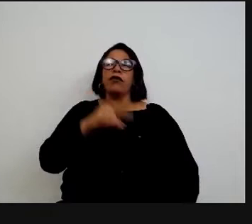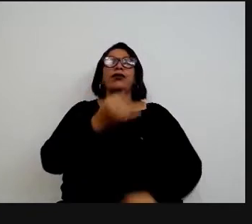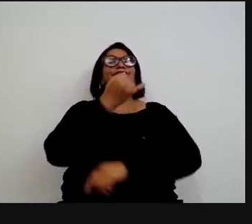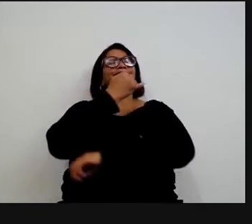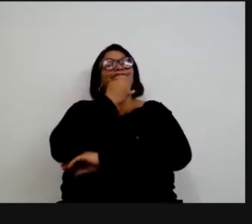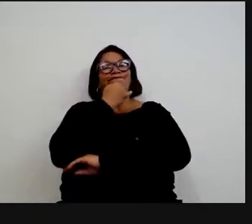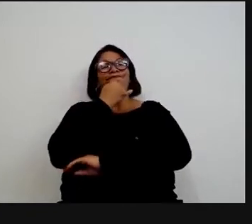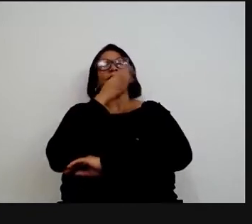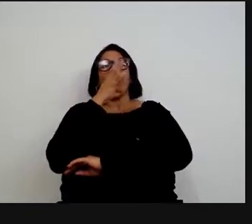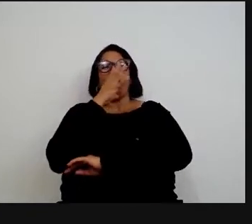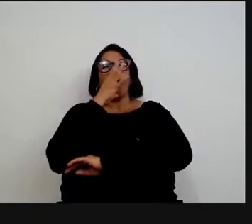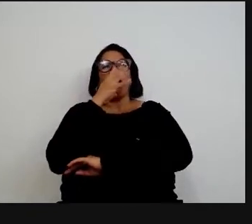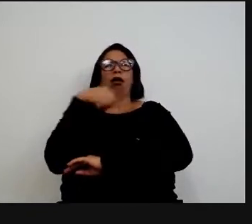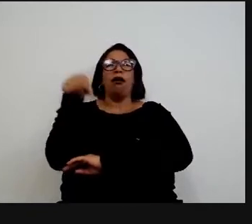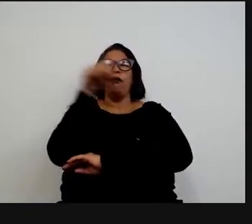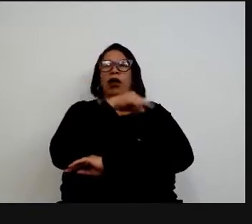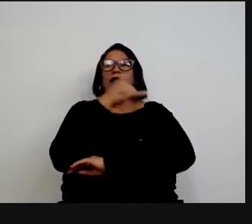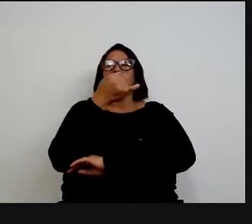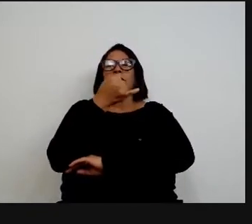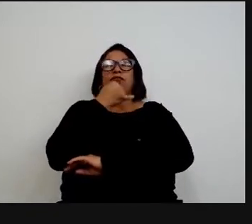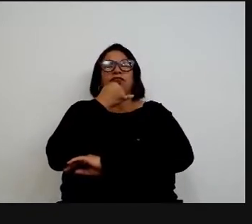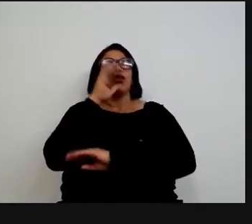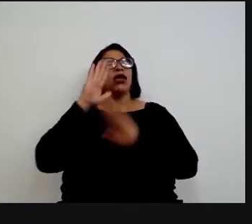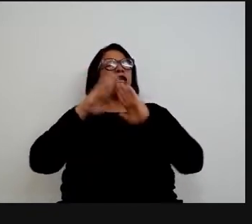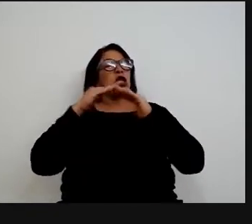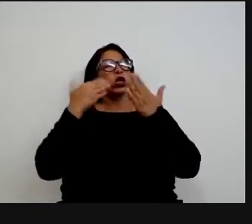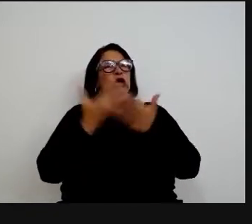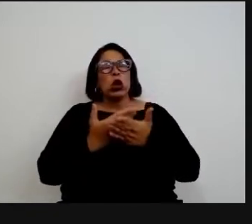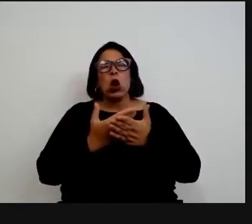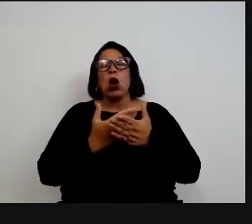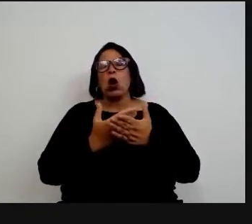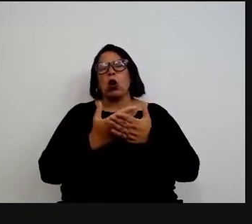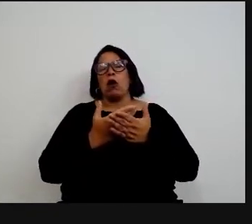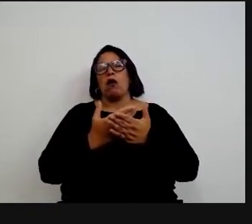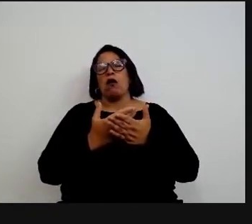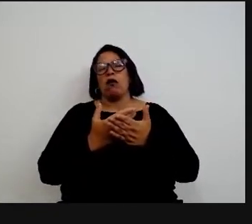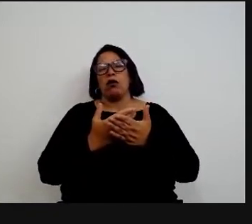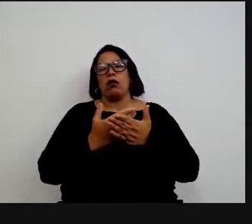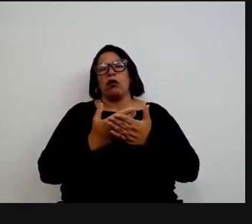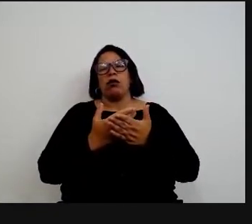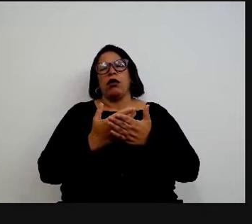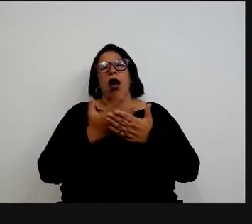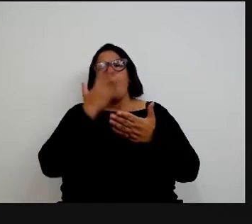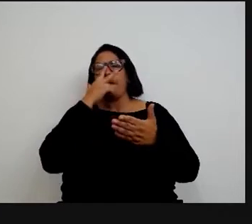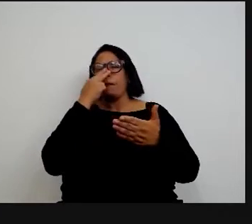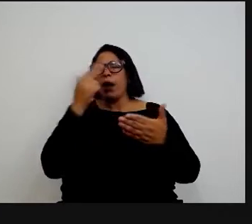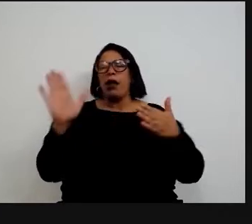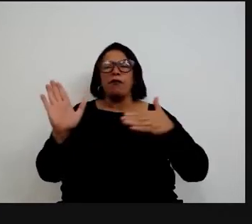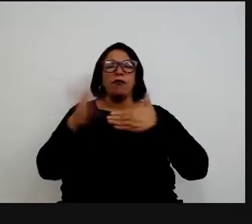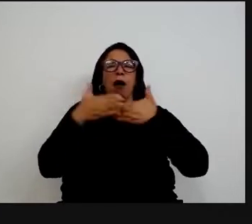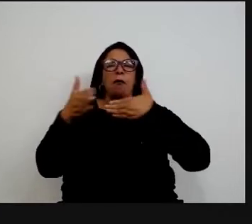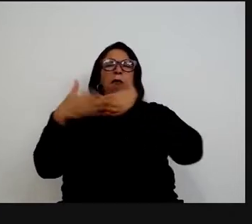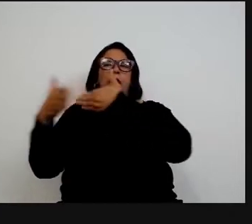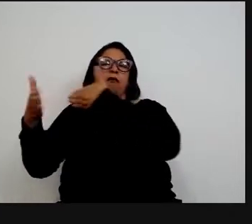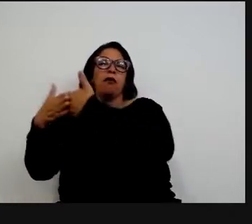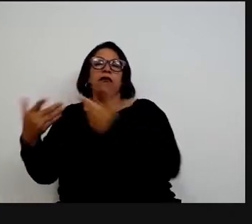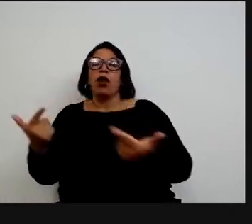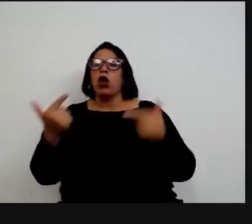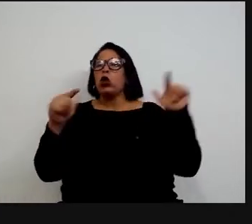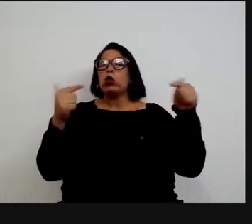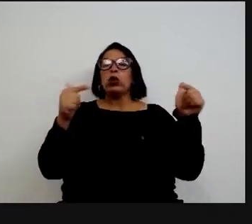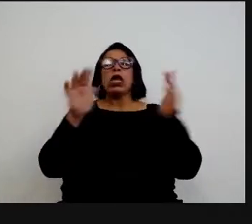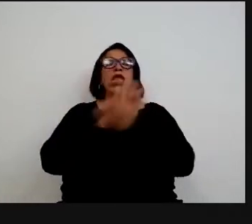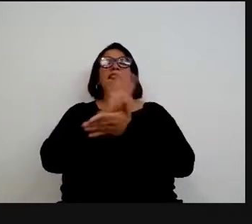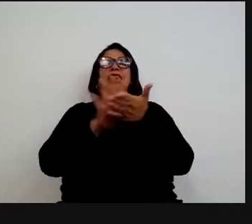isso, e vocês todos devem ter assistido também, escolas corporativas simplesmente fecharam as portas. Não